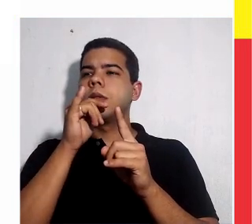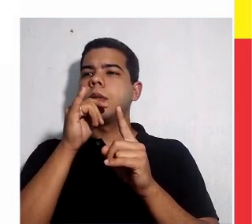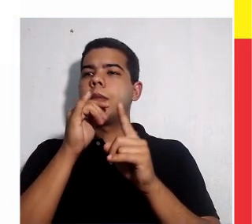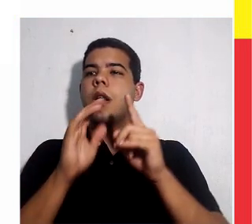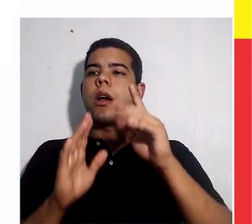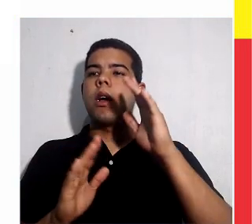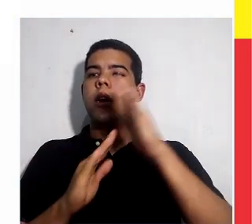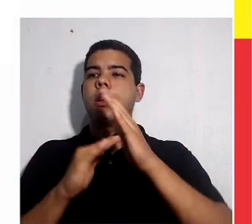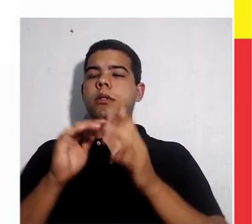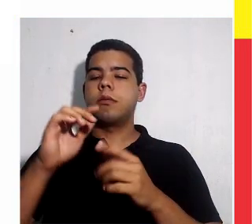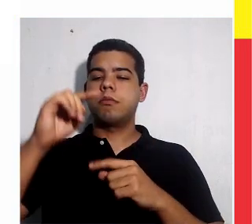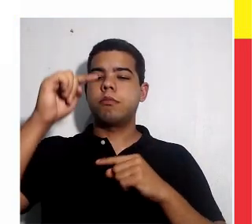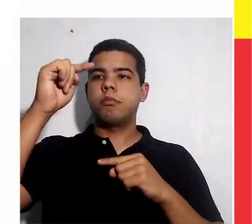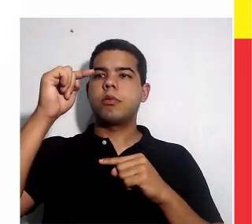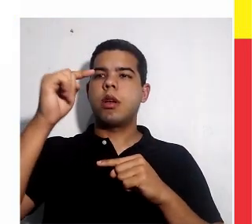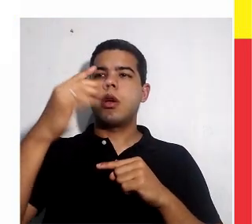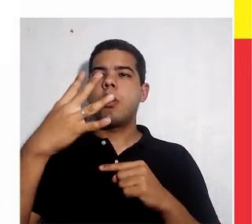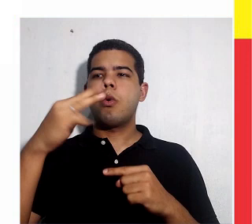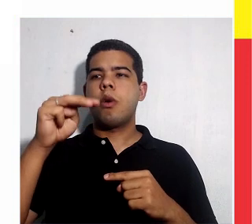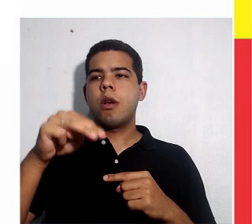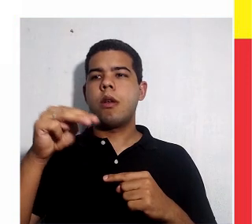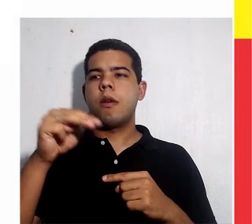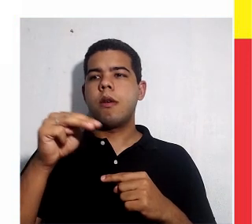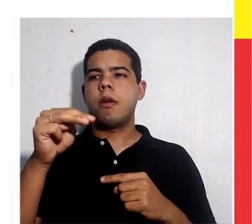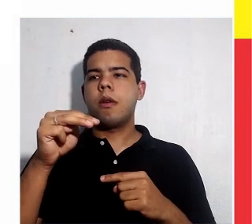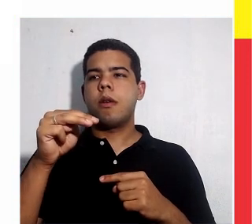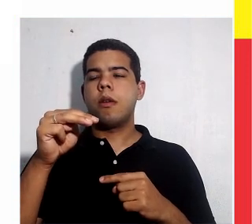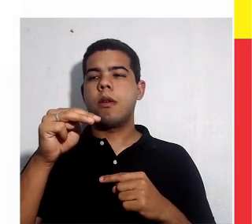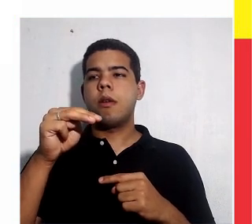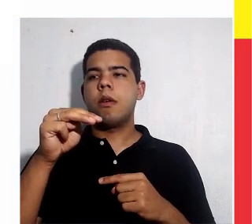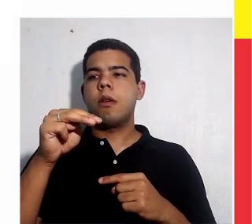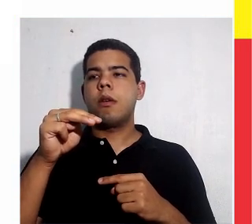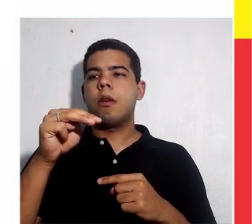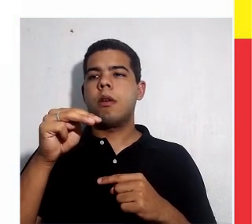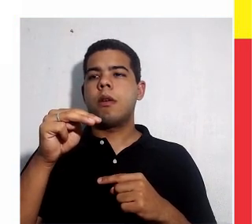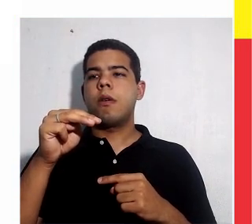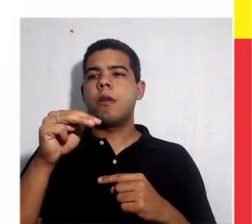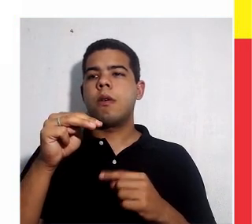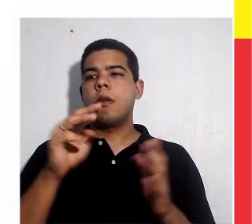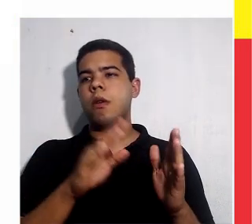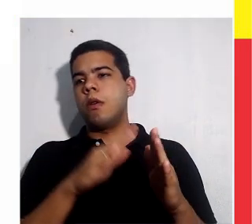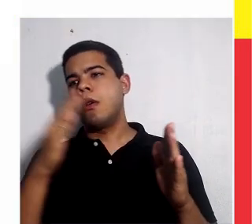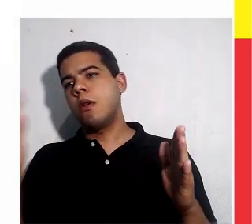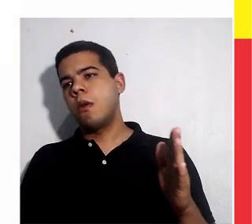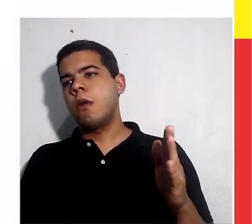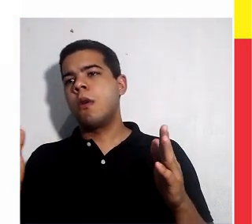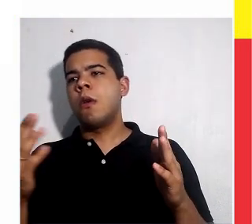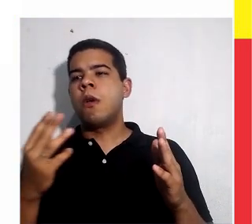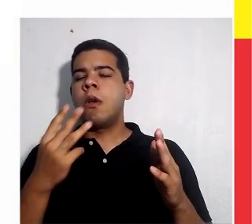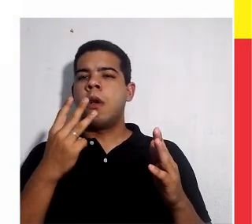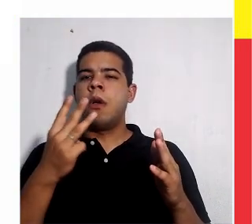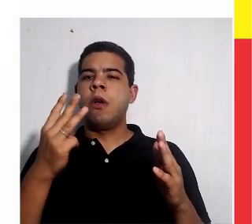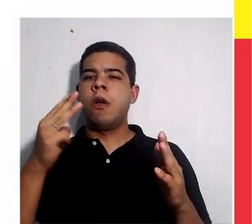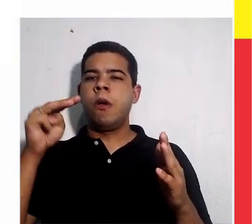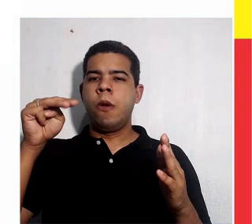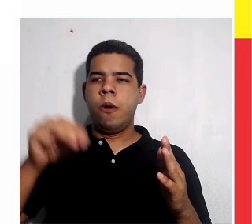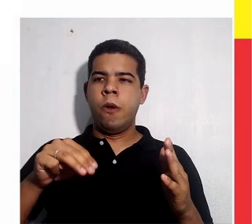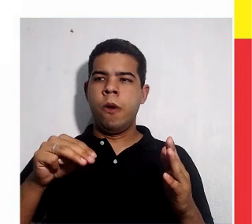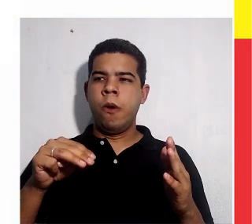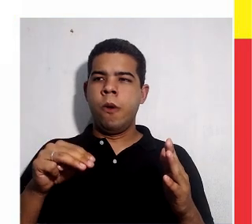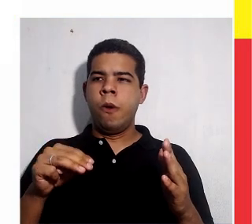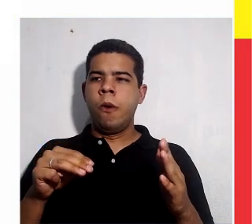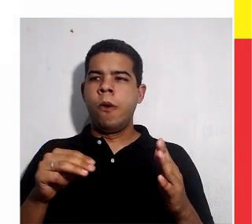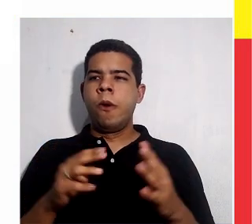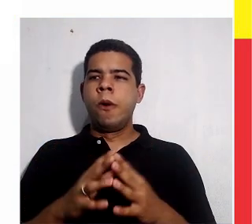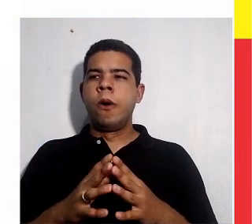4 metros já até a imagem, e da imagem para baixo é 3 metros, são 3 metros, e o lado de cá é 4 metros